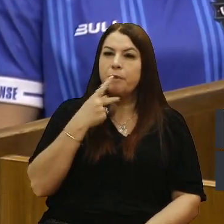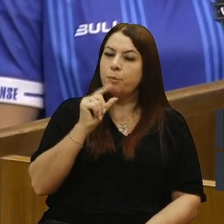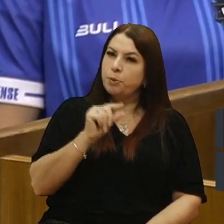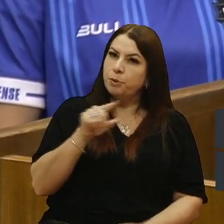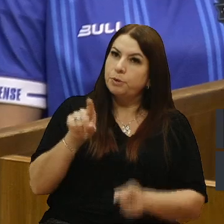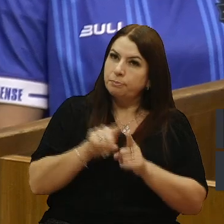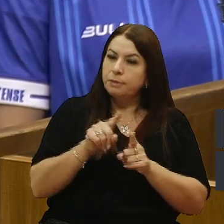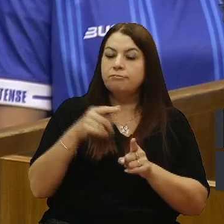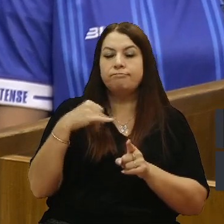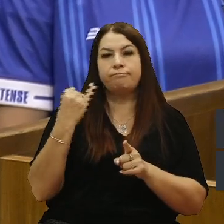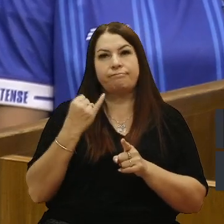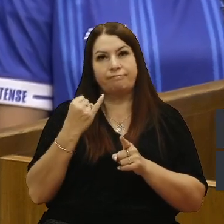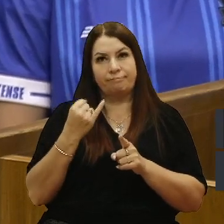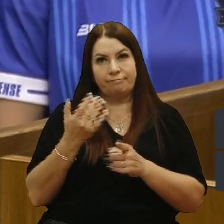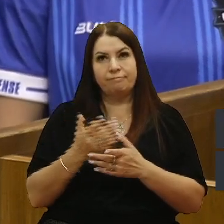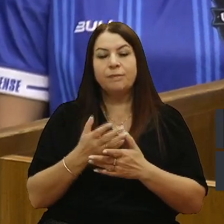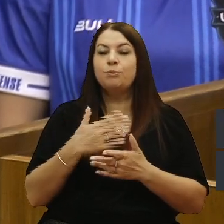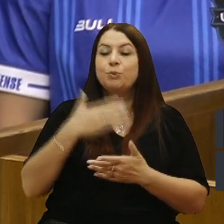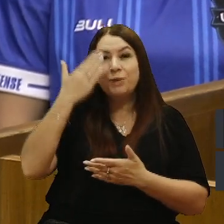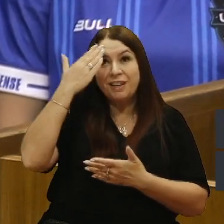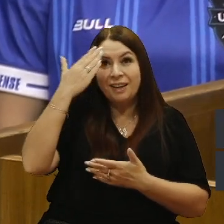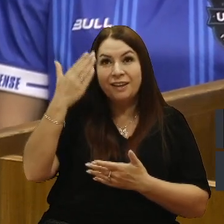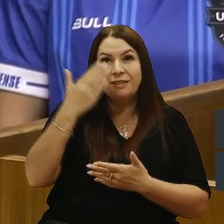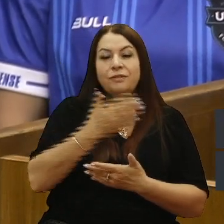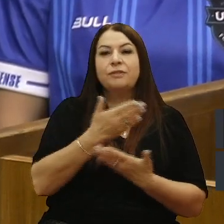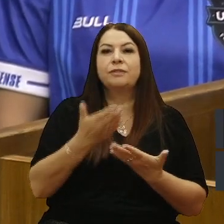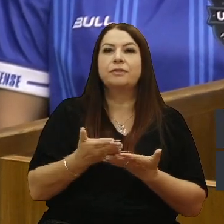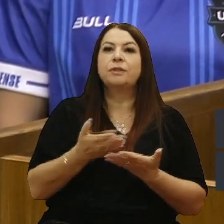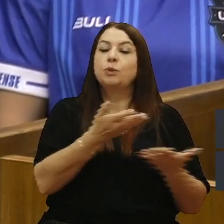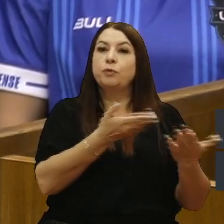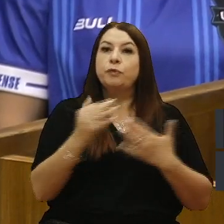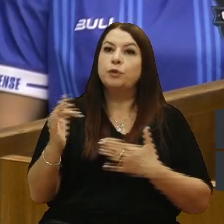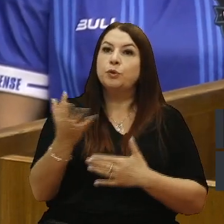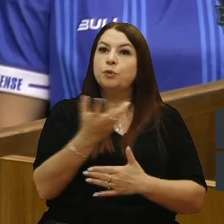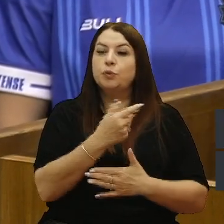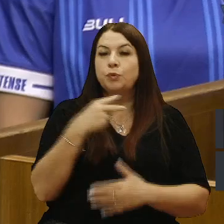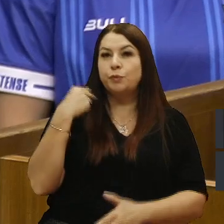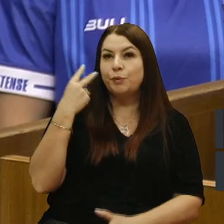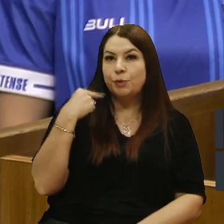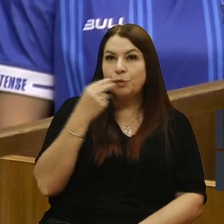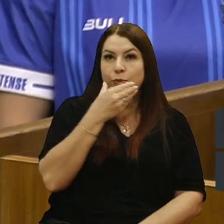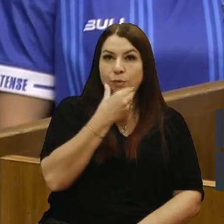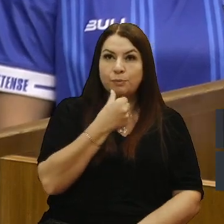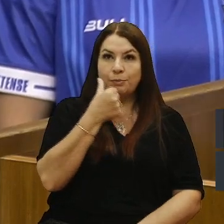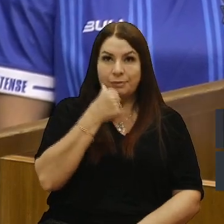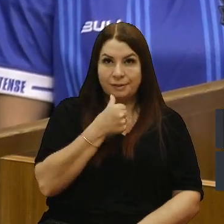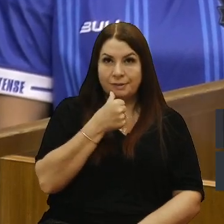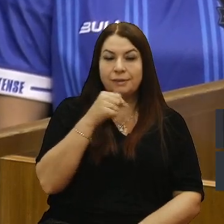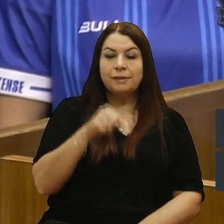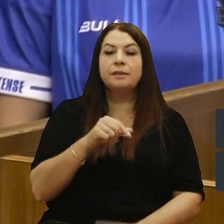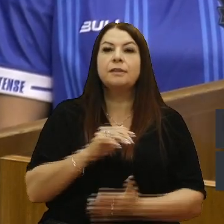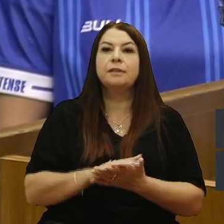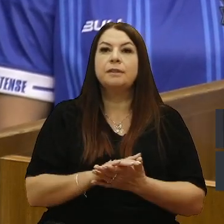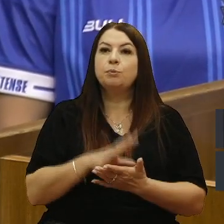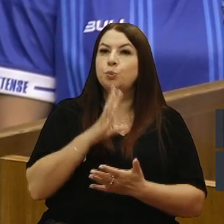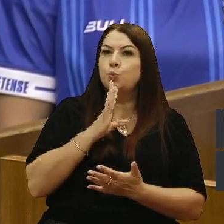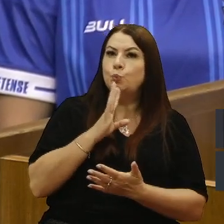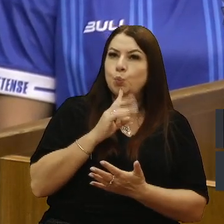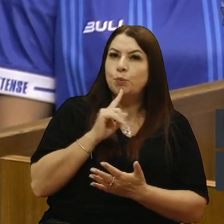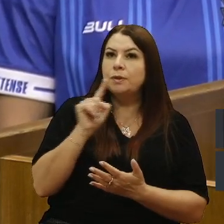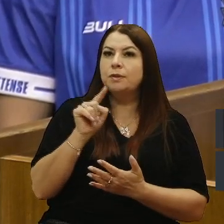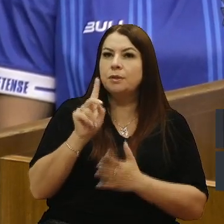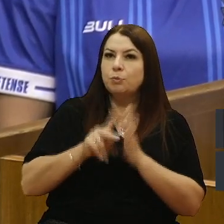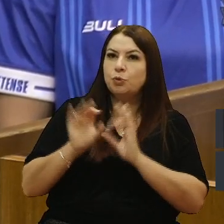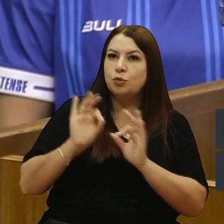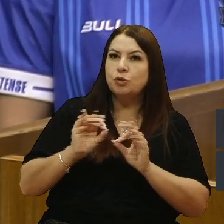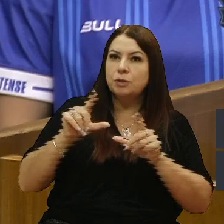que é muito importante. Então, meu muito obrigado desde já e convido a todos os vereadores e vereadoras, tá, a conhecerem o nosso projeto